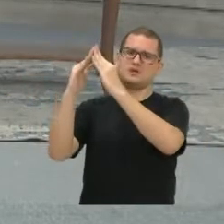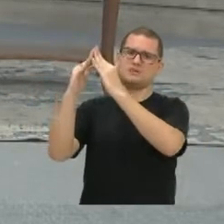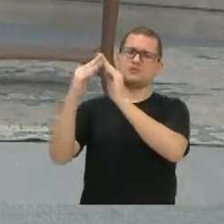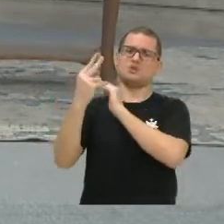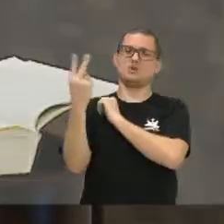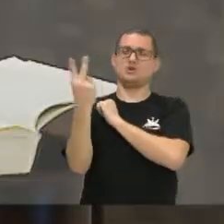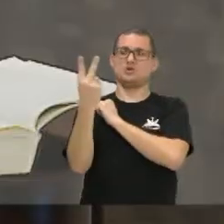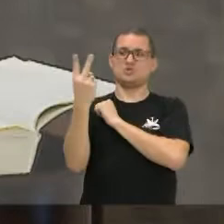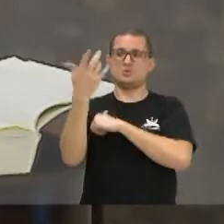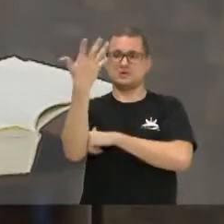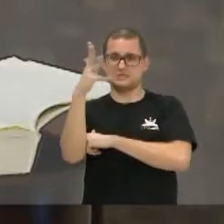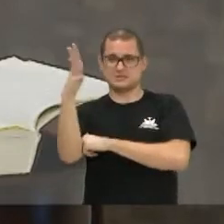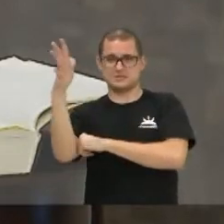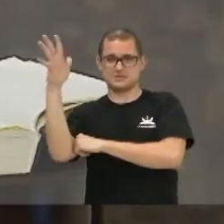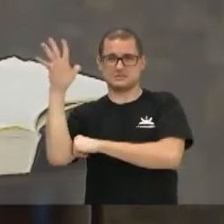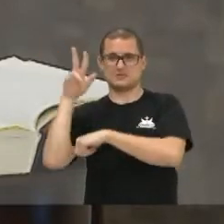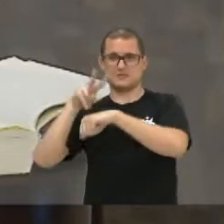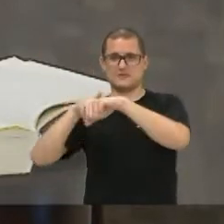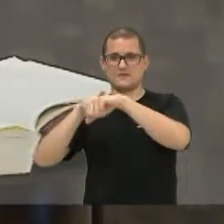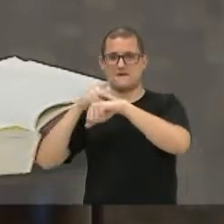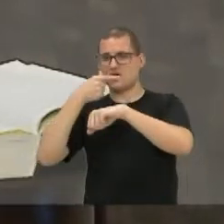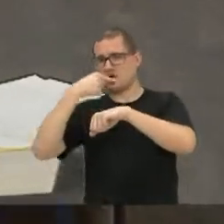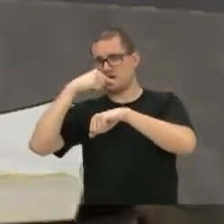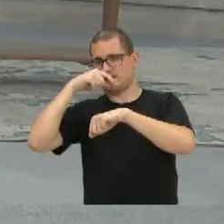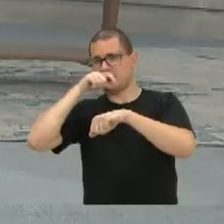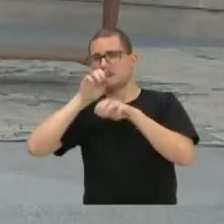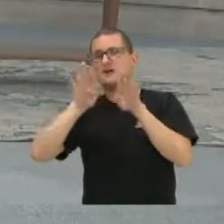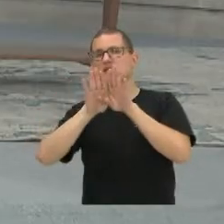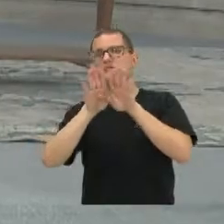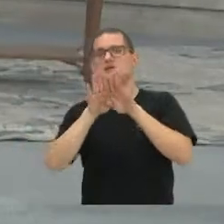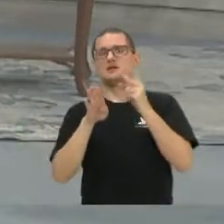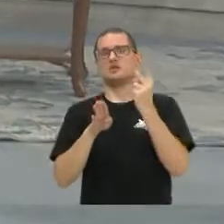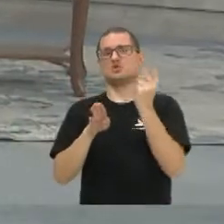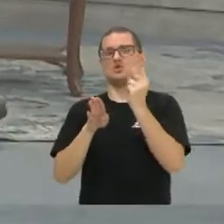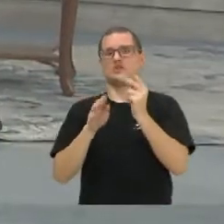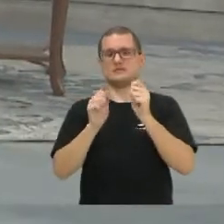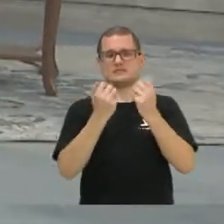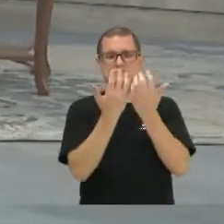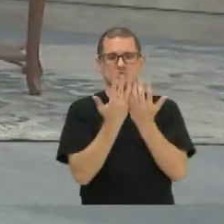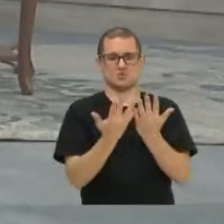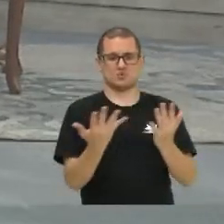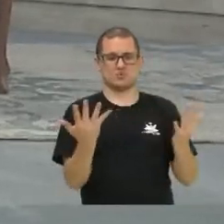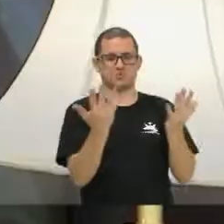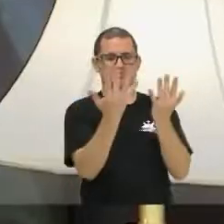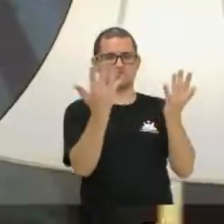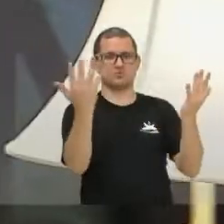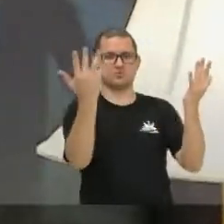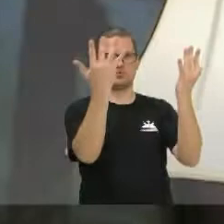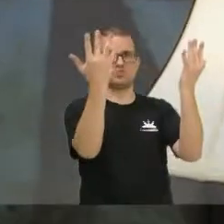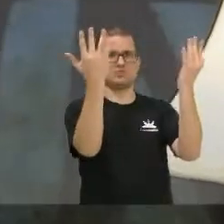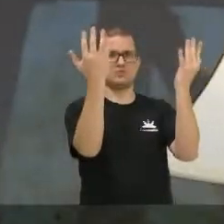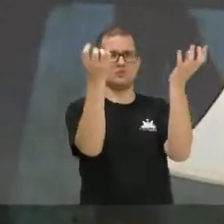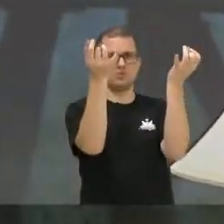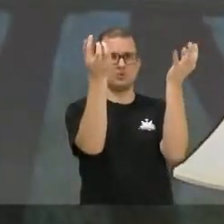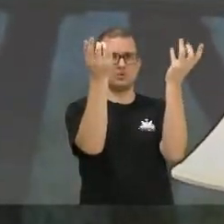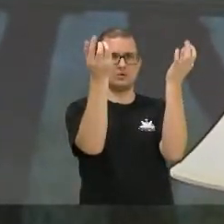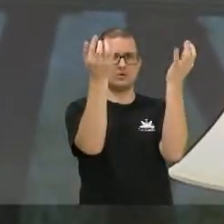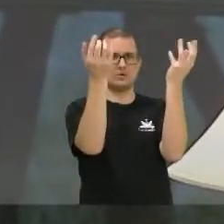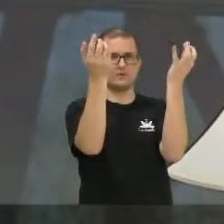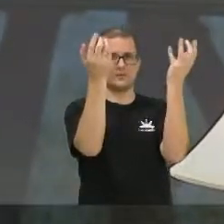o que exemplificava o ilustrado no tempo do profeta dois personagens